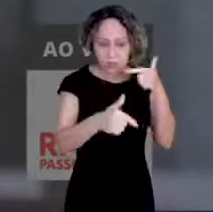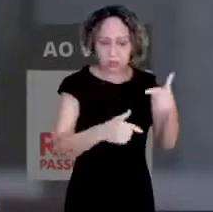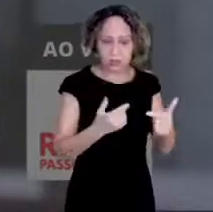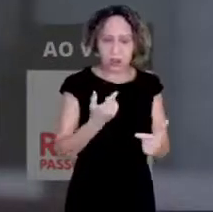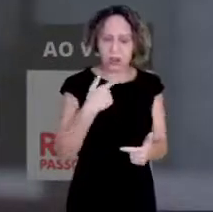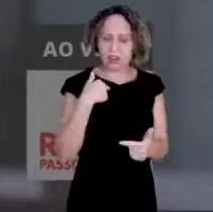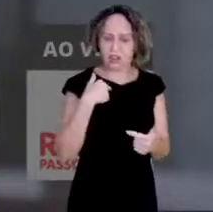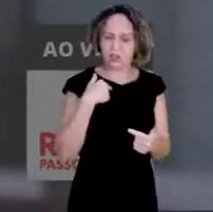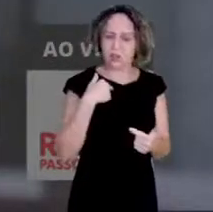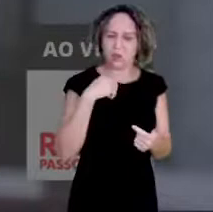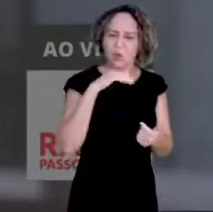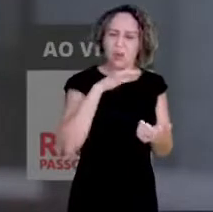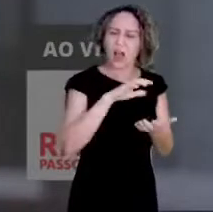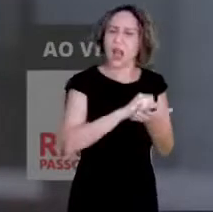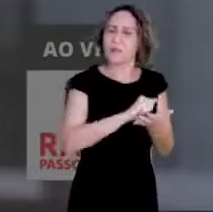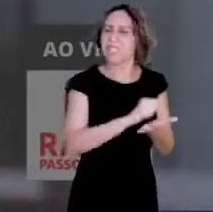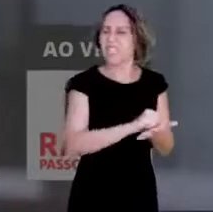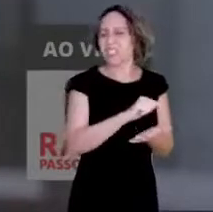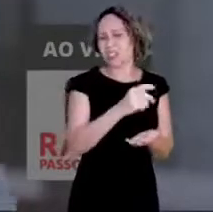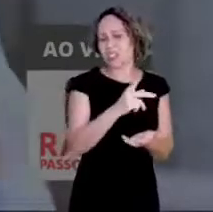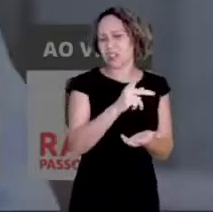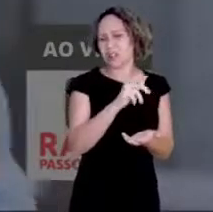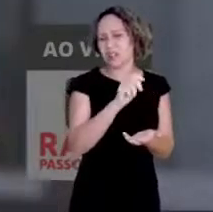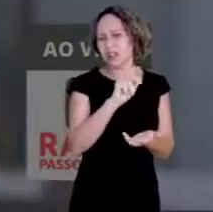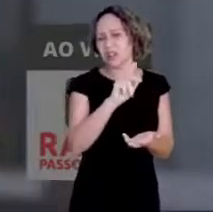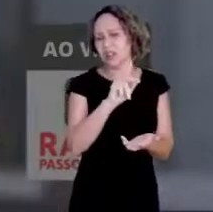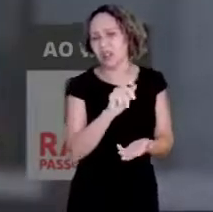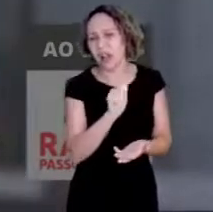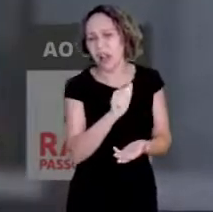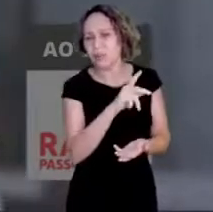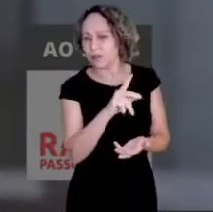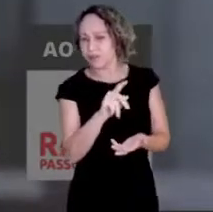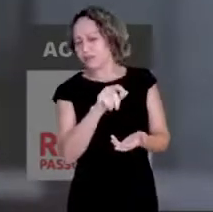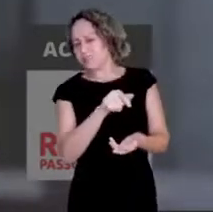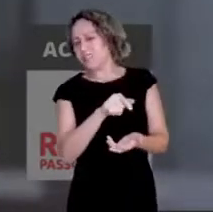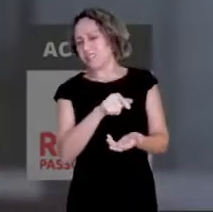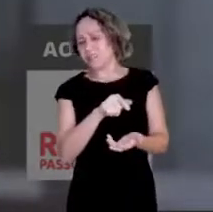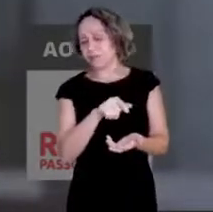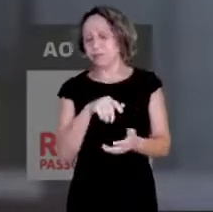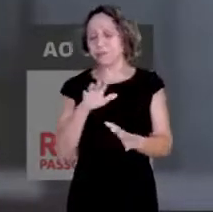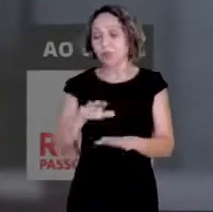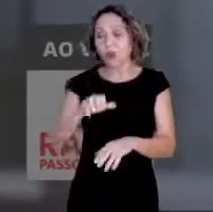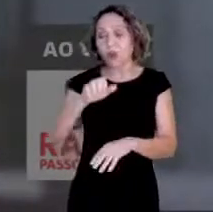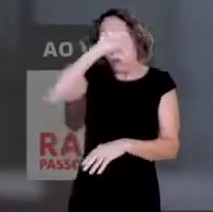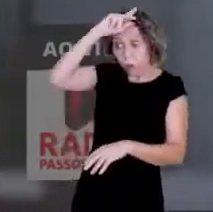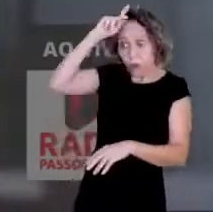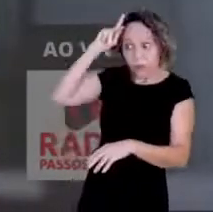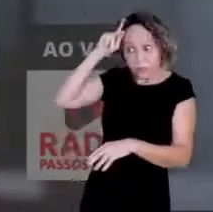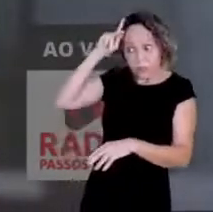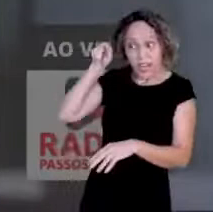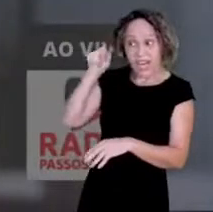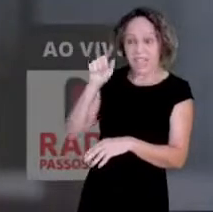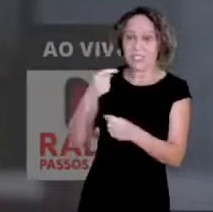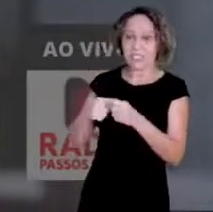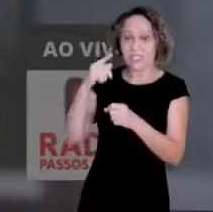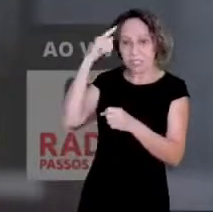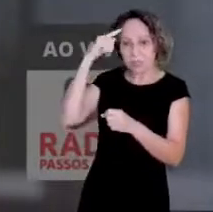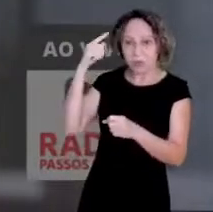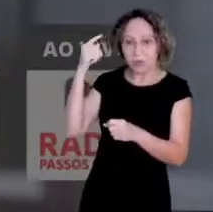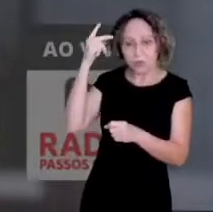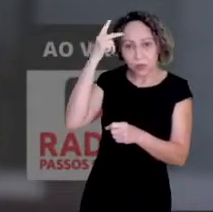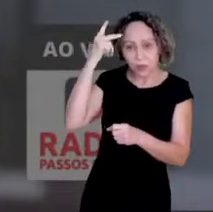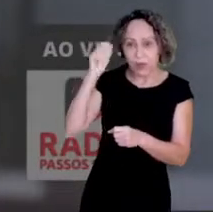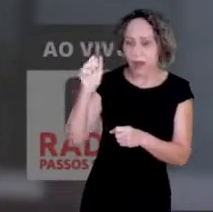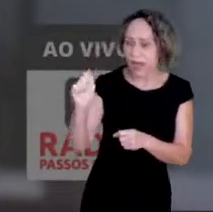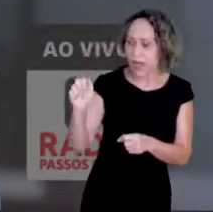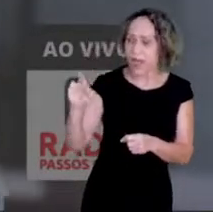empreendedor tem que ter direito. O empreendedor tem que ter capacidade de viver bem e cuidar da sua família. Nós não podemos achar